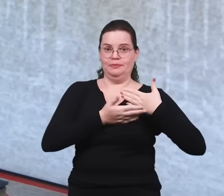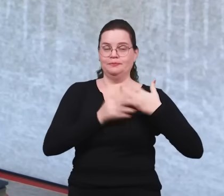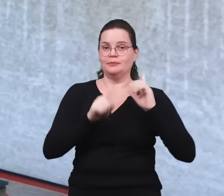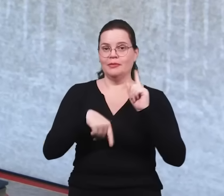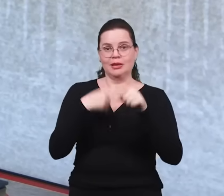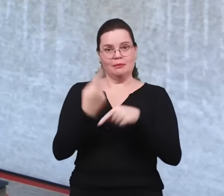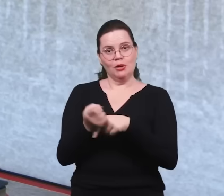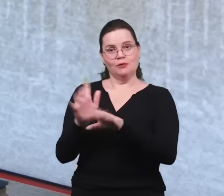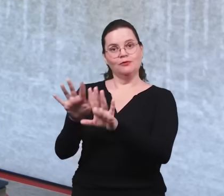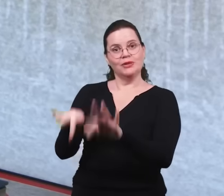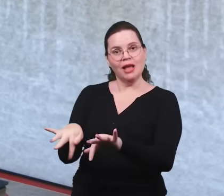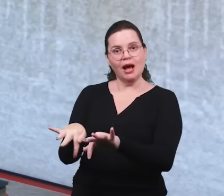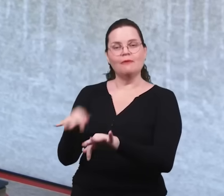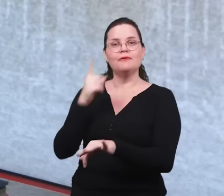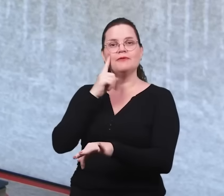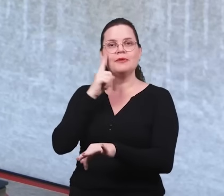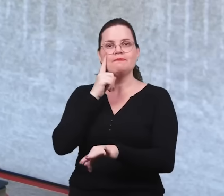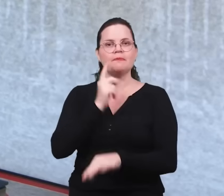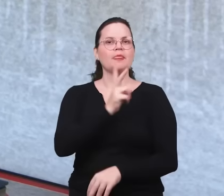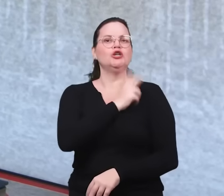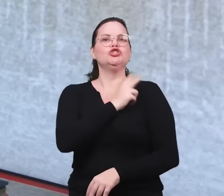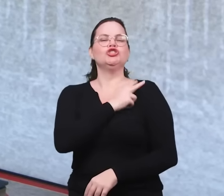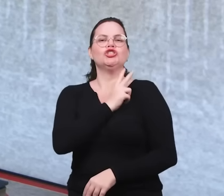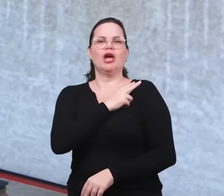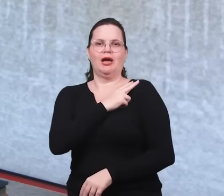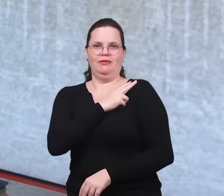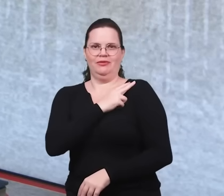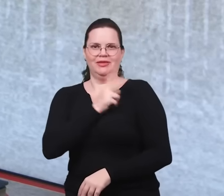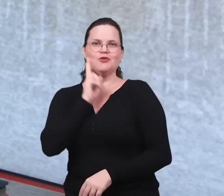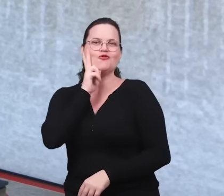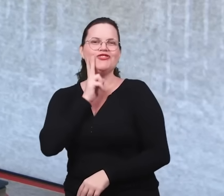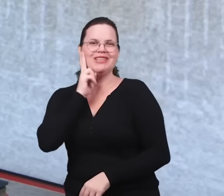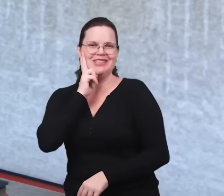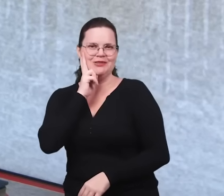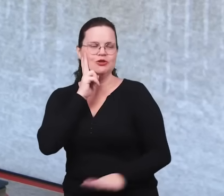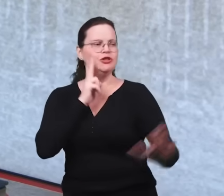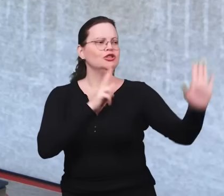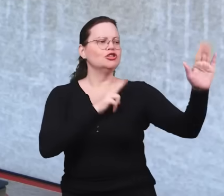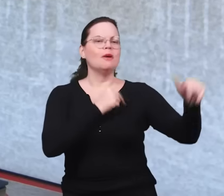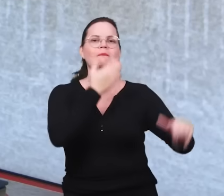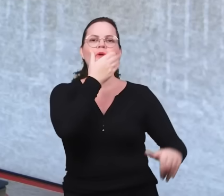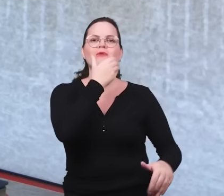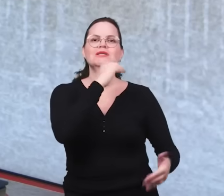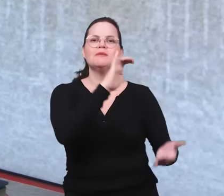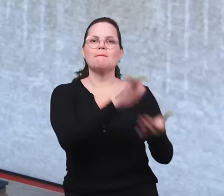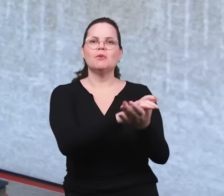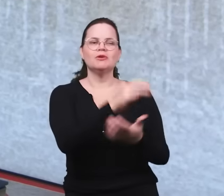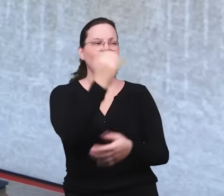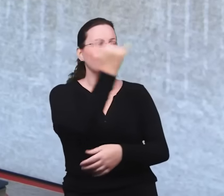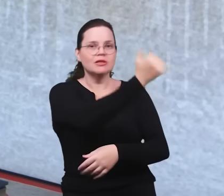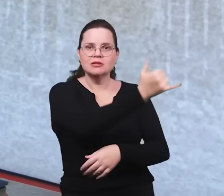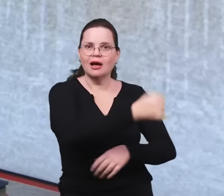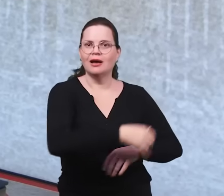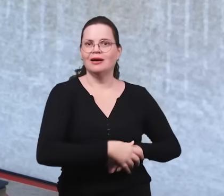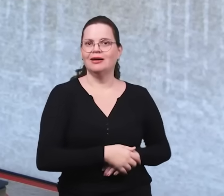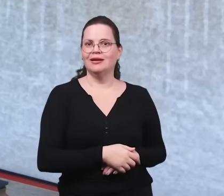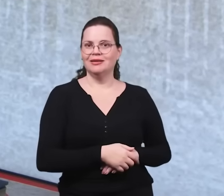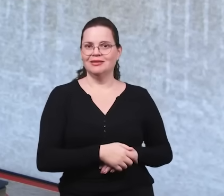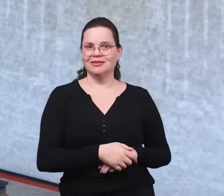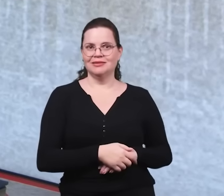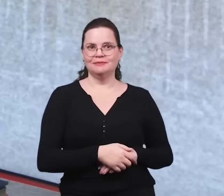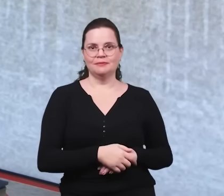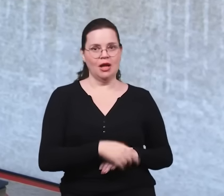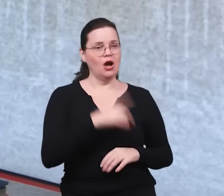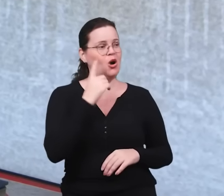o especialista em vinho chamou o esposo. Ele chamou para dizer a ele que ele ali